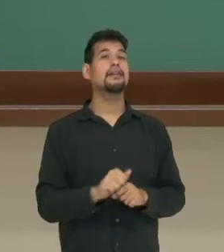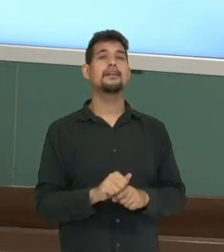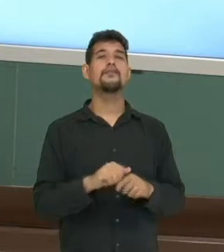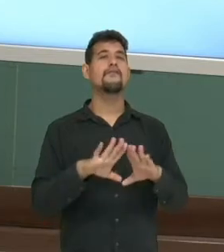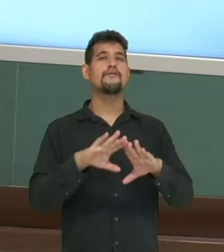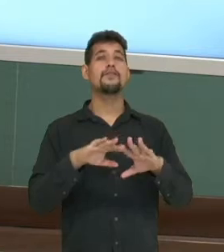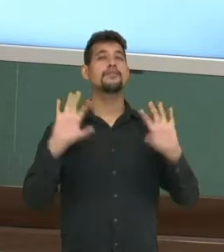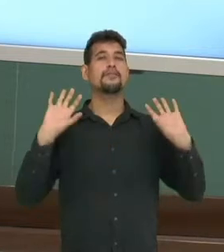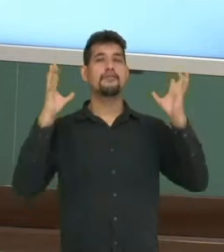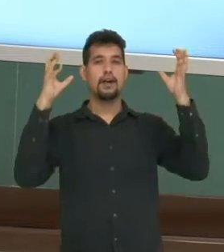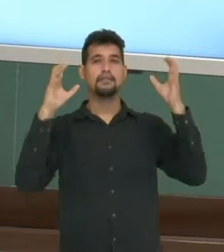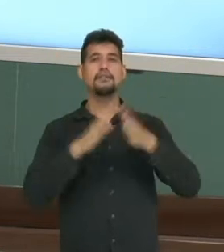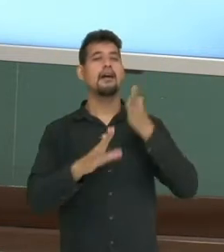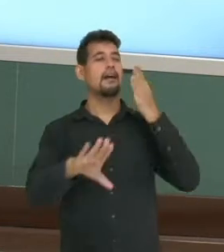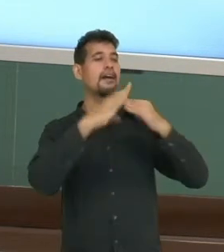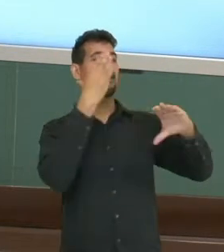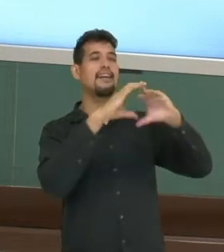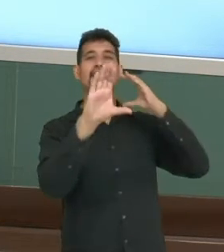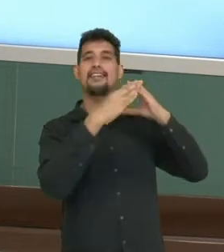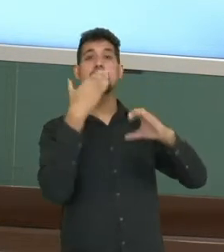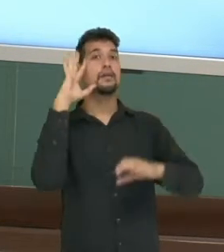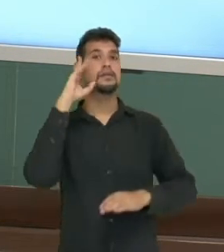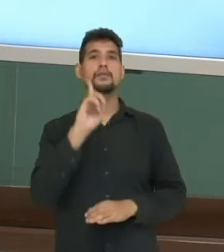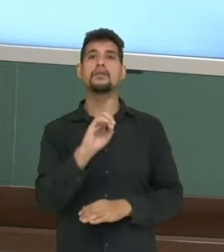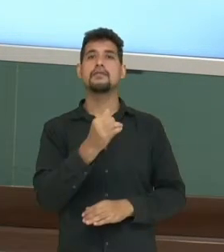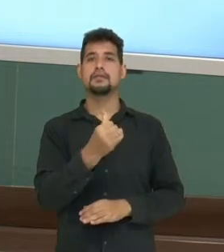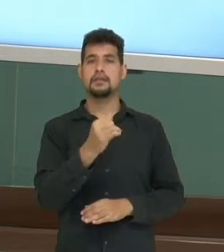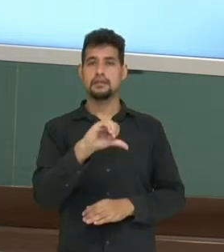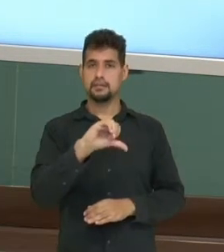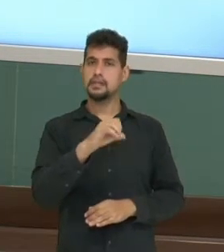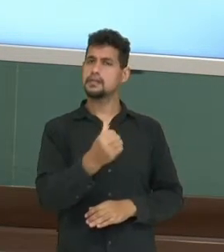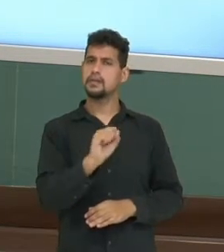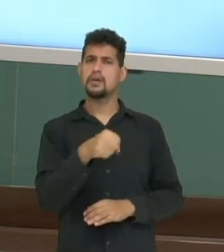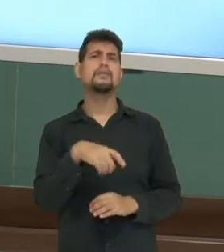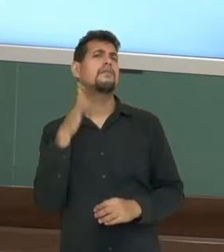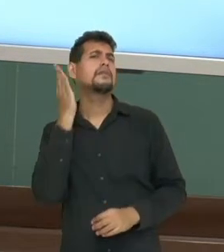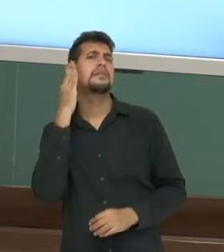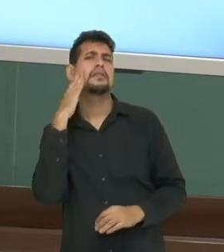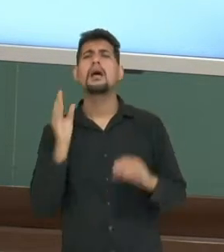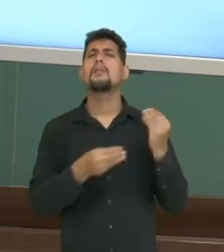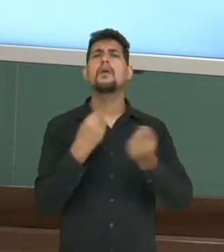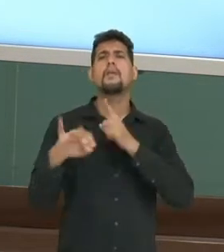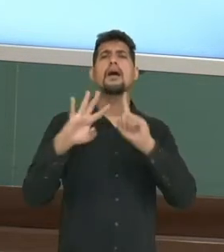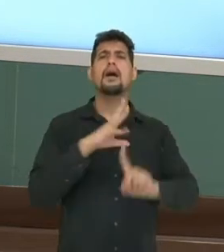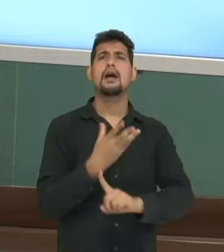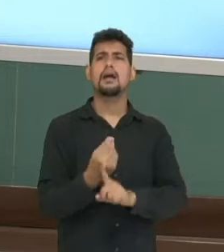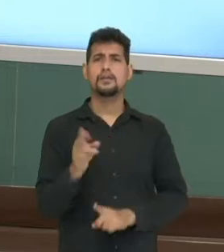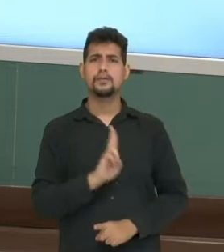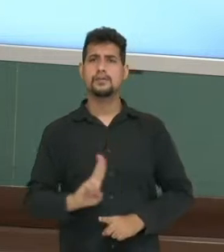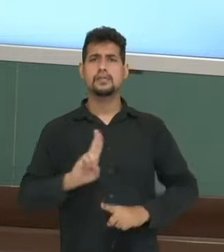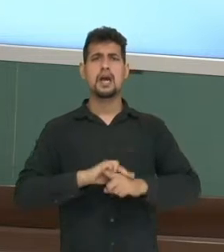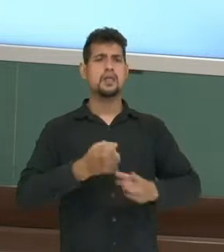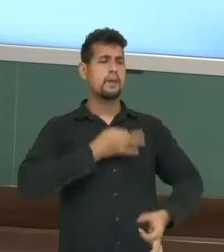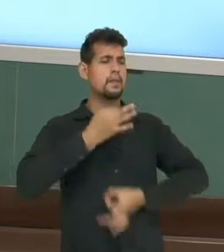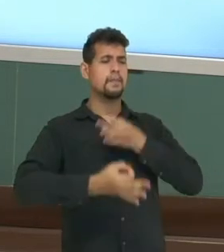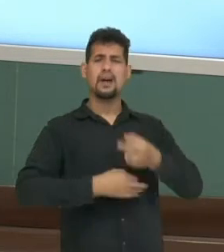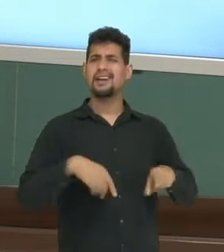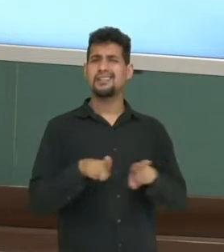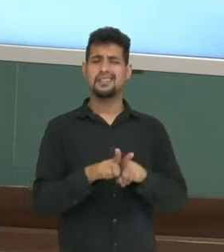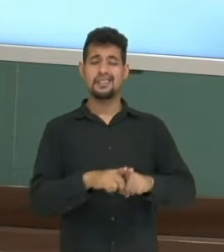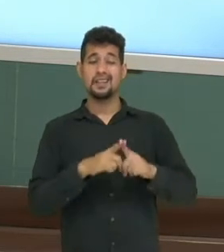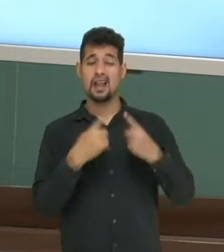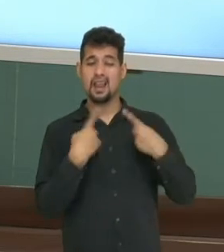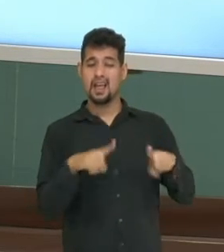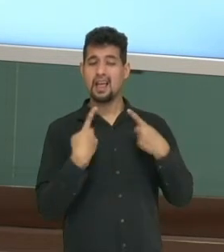que aconteceu em 1968. Você sabe como as artes foram usadas para criticar o regime